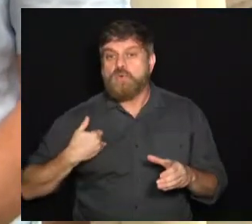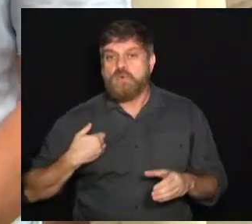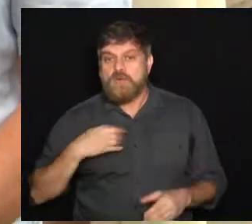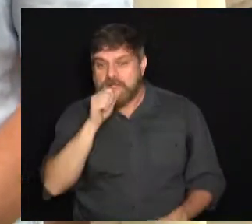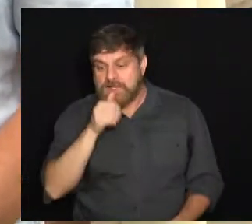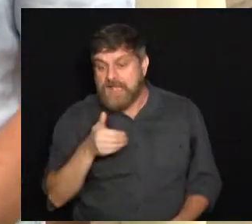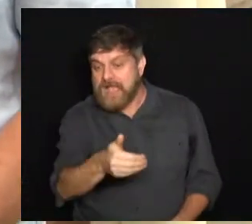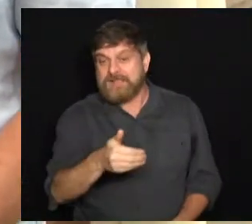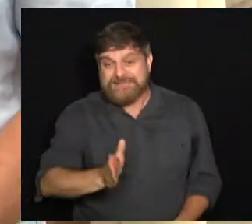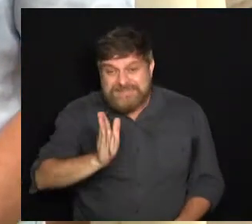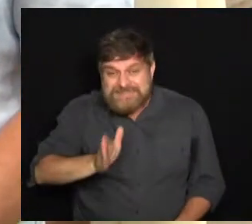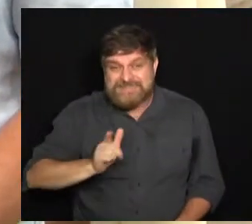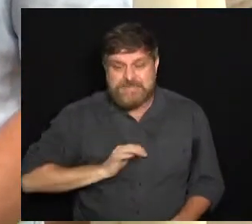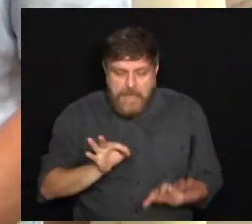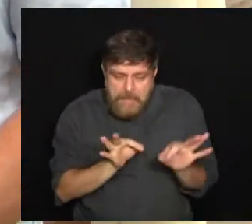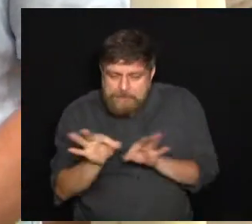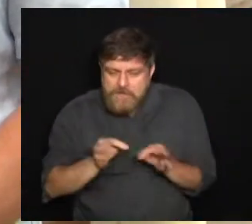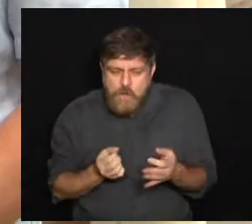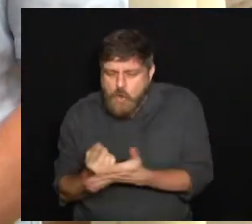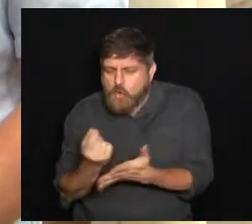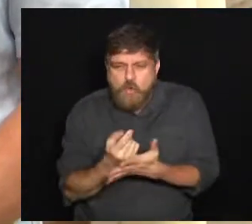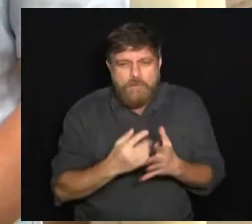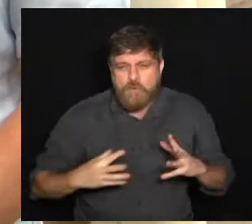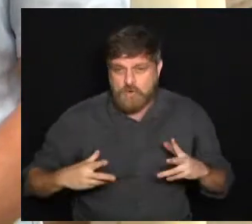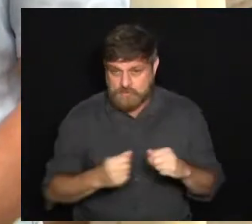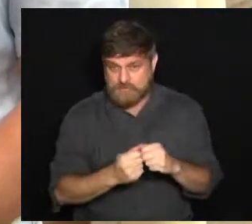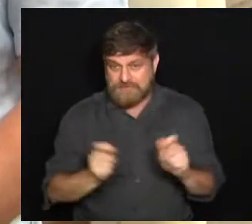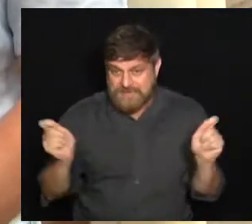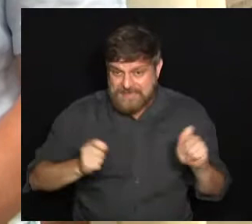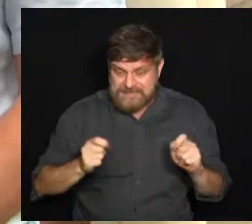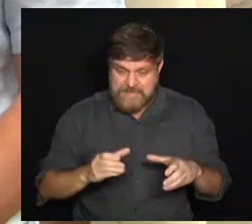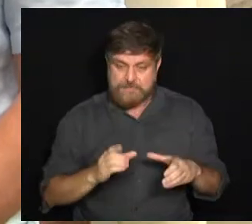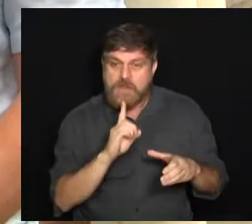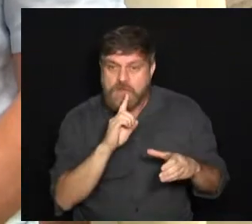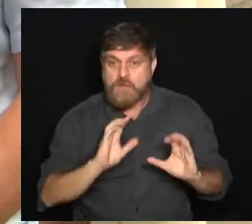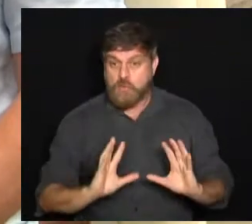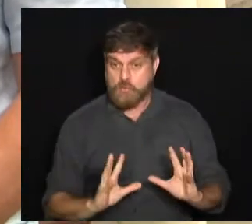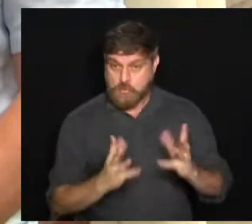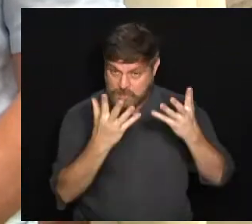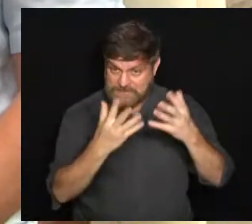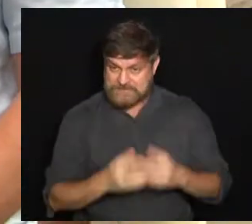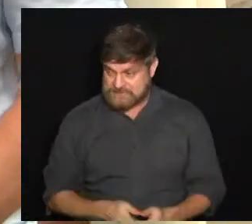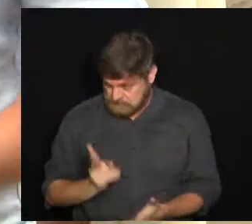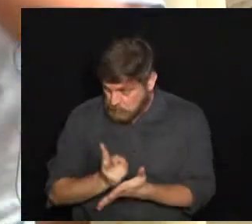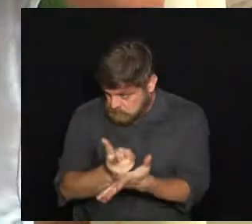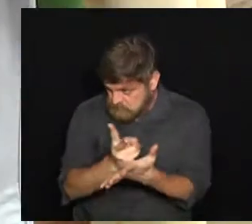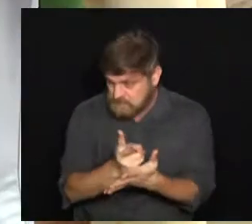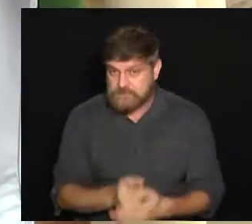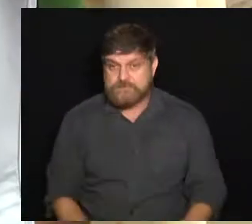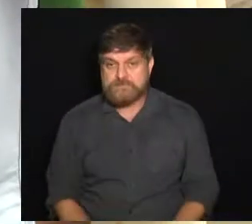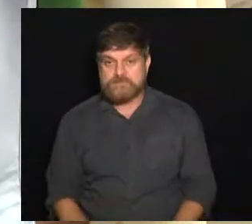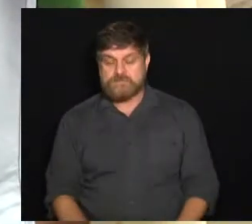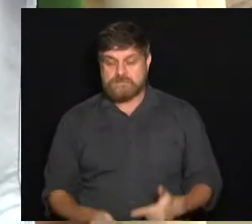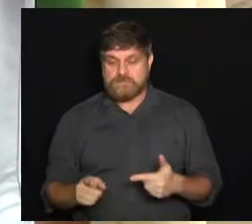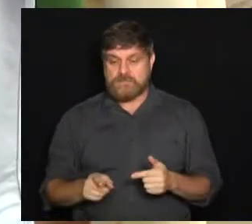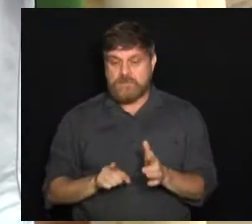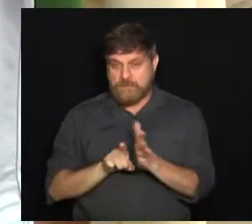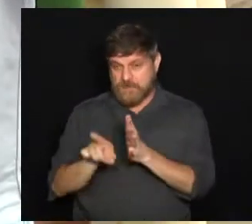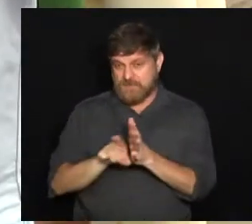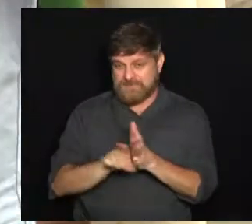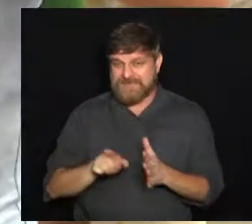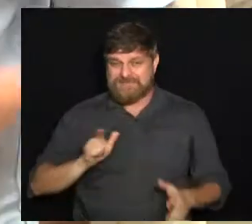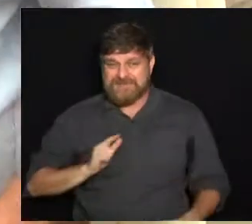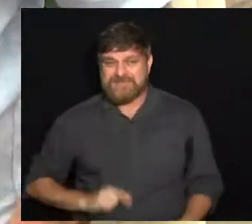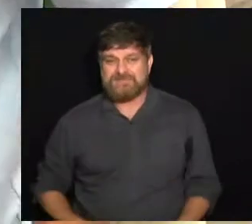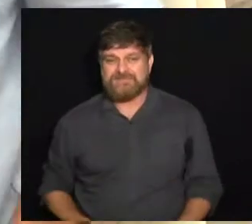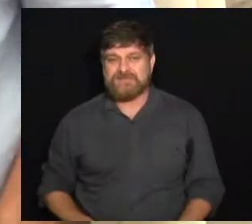e já está tudo contratado. Posso manter a festa? E uma segunda pergunta também: será que toda essa situação vai levar